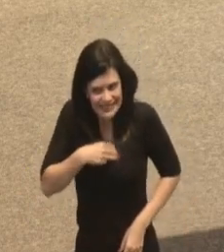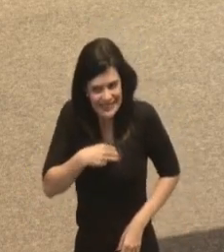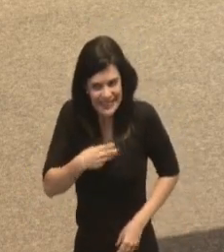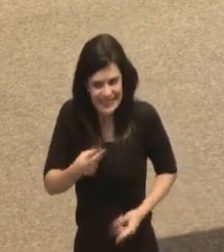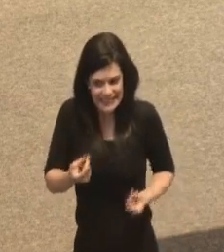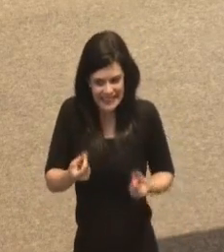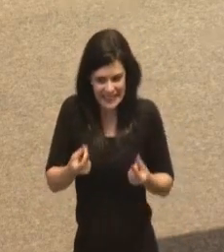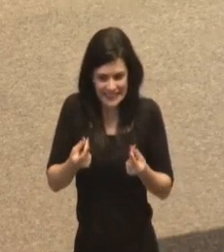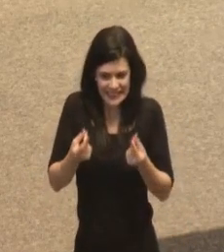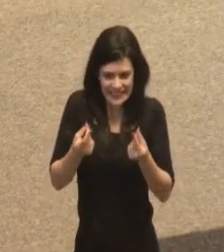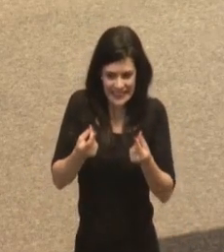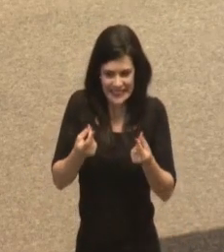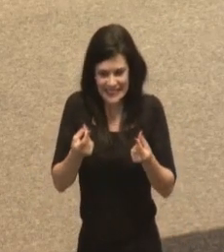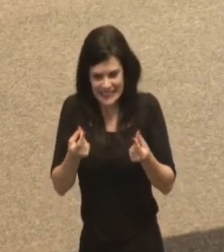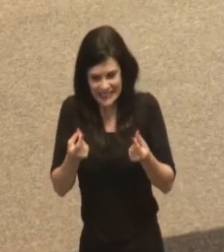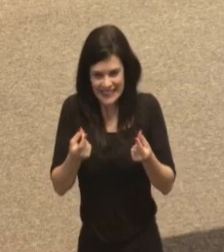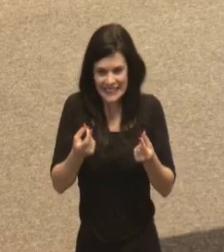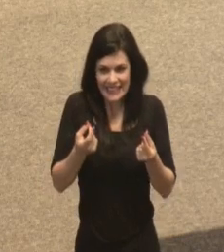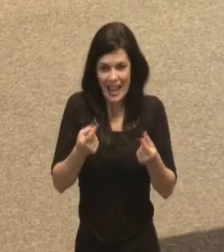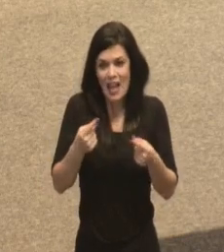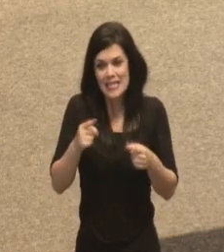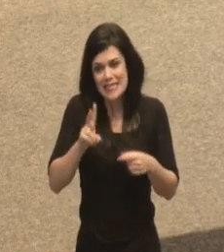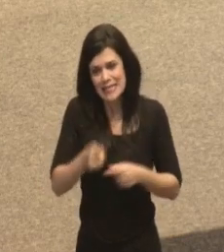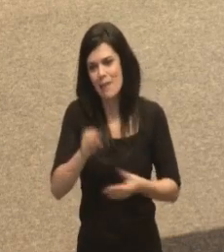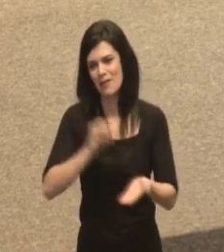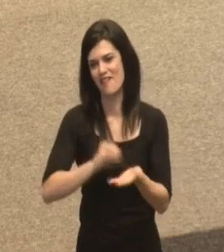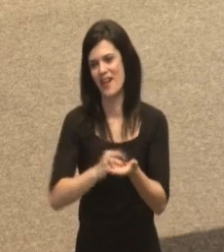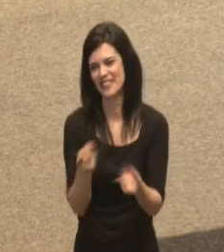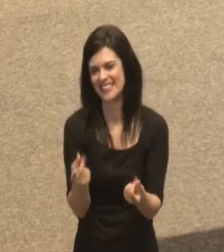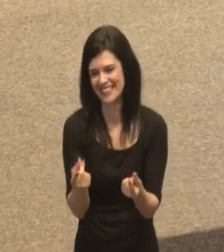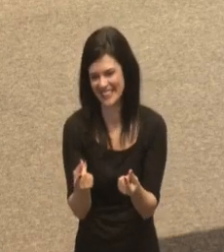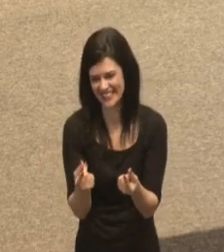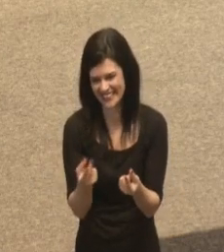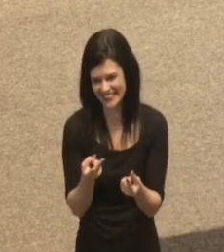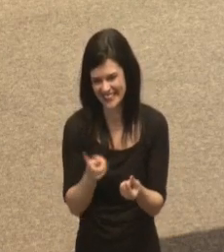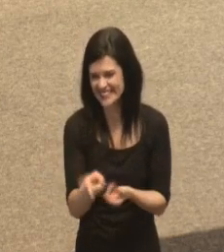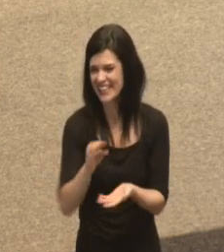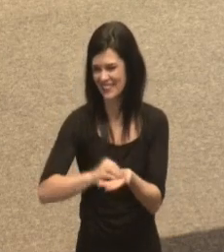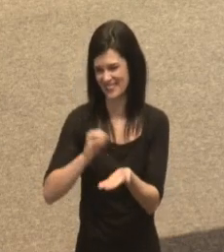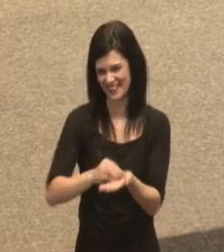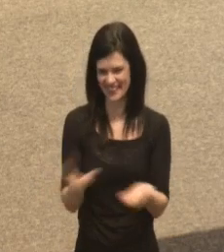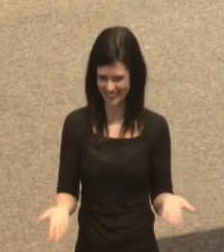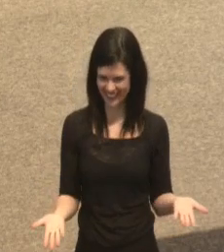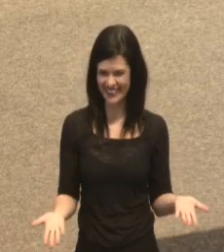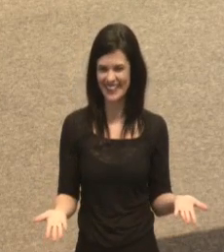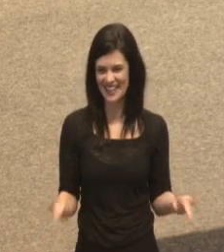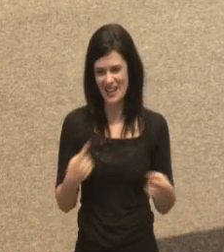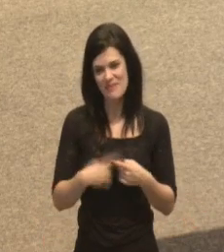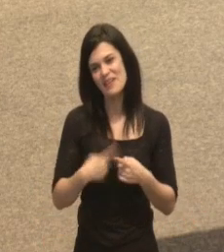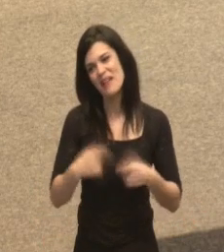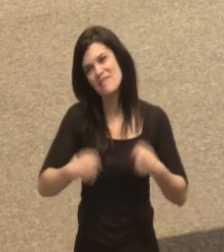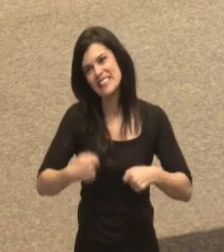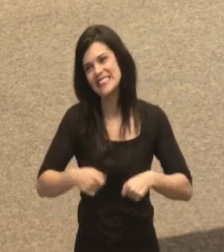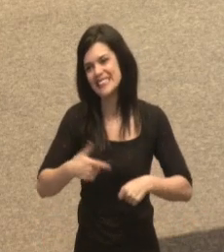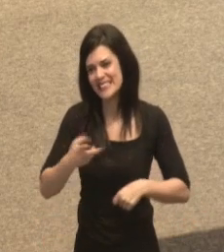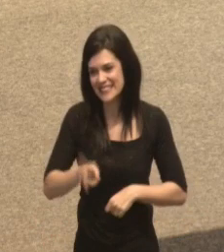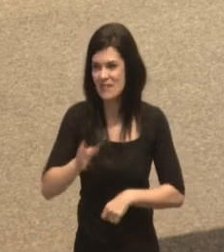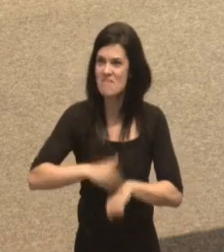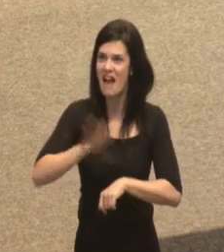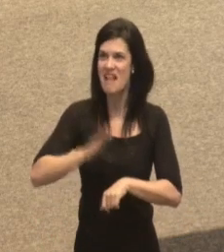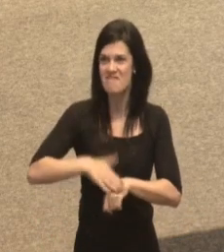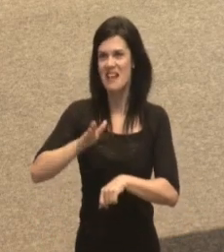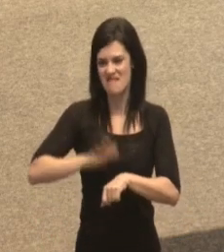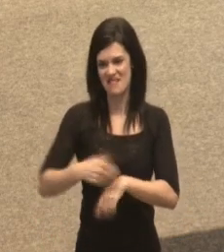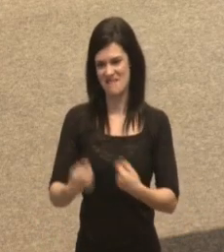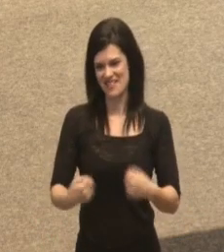administrar escassez e empreender pela fé. Esse é um conceito de gestão que eu tenho aprendido ao longo desses 12 anos à frente